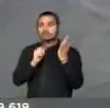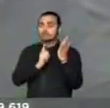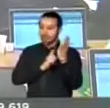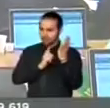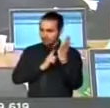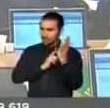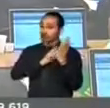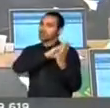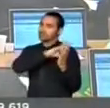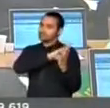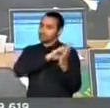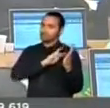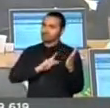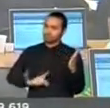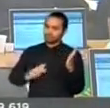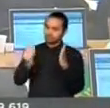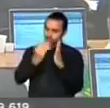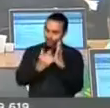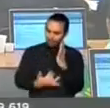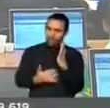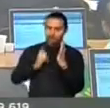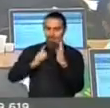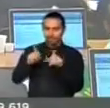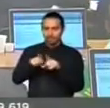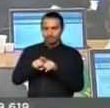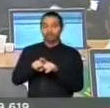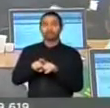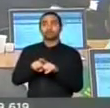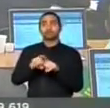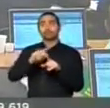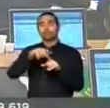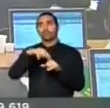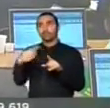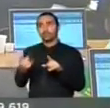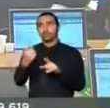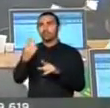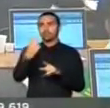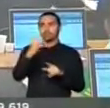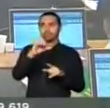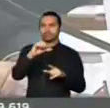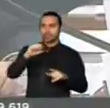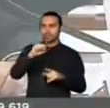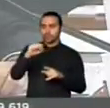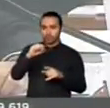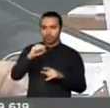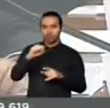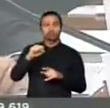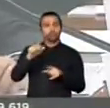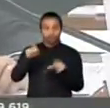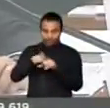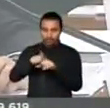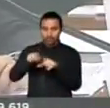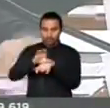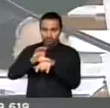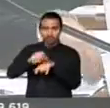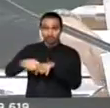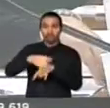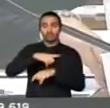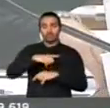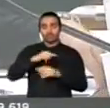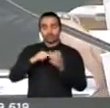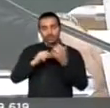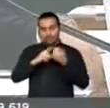aí recepcionado também pela nossa Constituição de 1988, que está agora no artigo